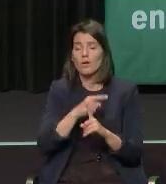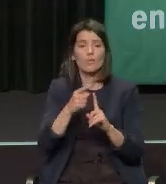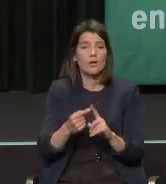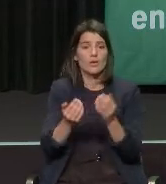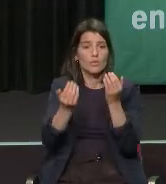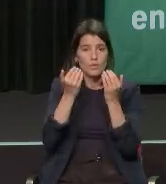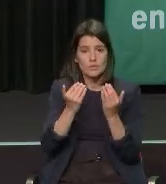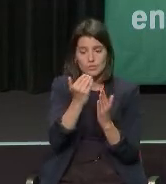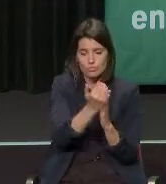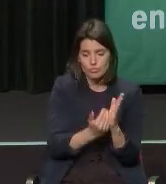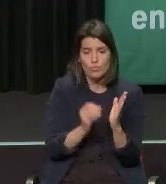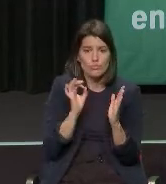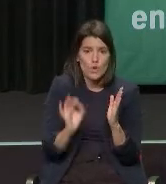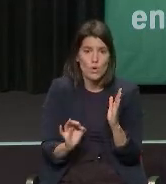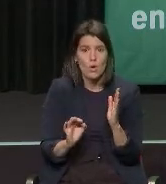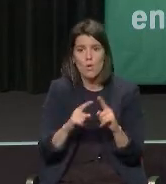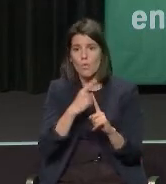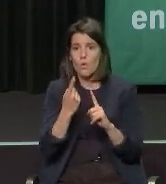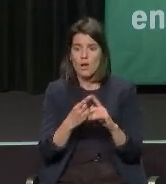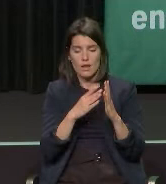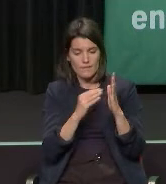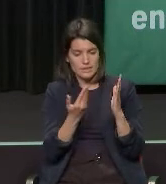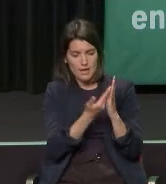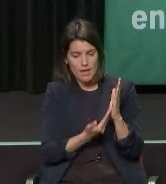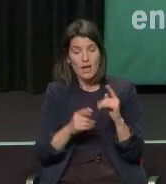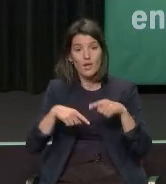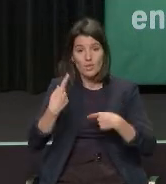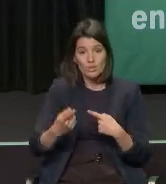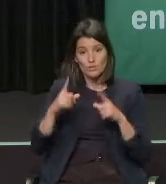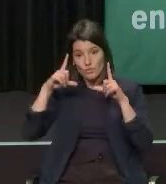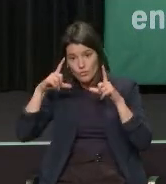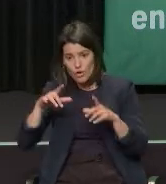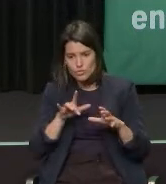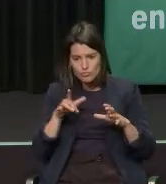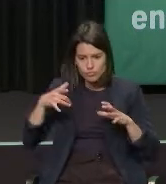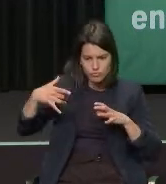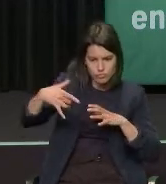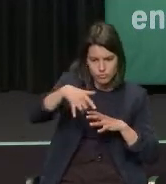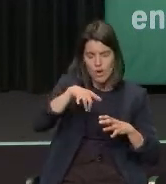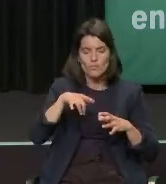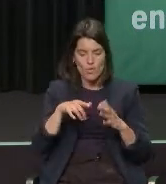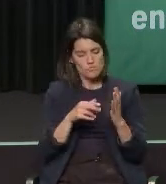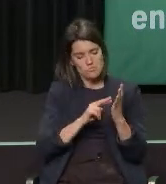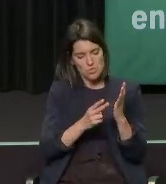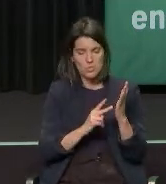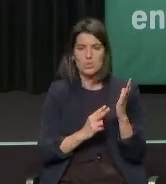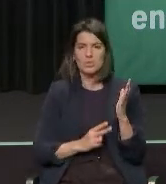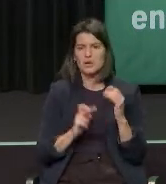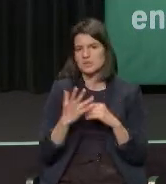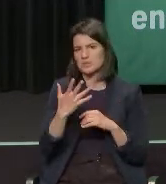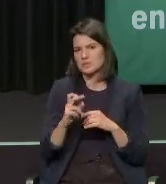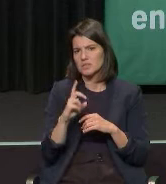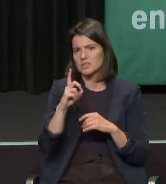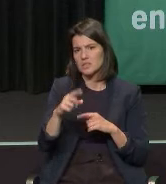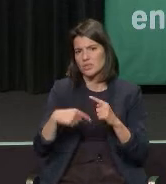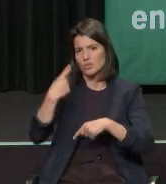fixa, bem feita para um ano de referência, depois com as imagens de satélite podemos fazendo as alterações e, posteriormente, 5 anos, 6 anos depois,